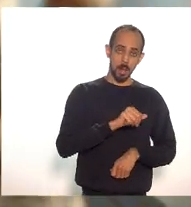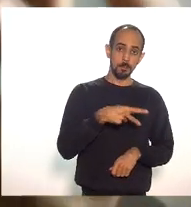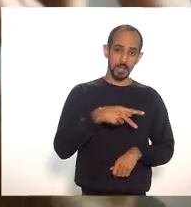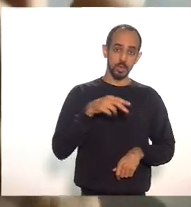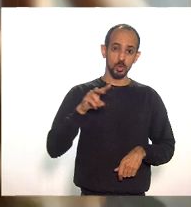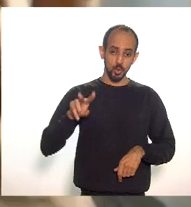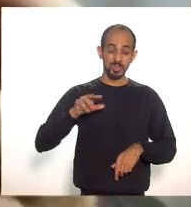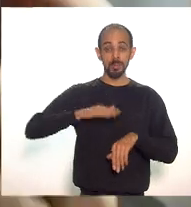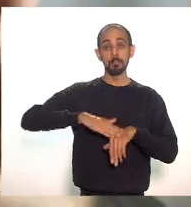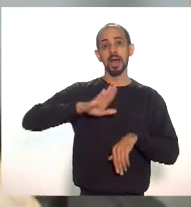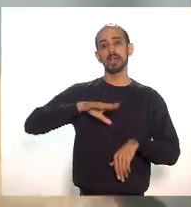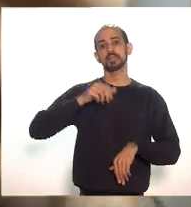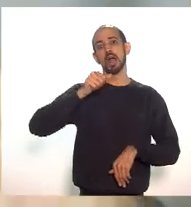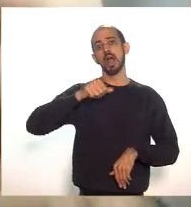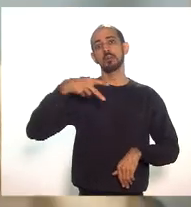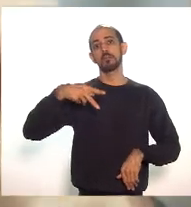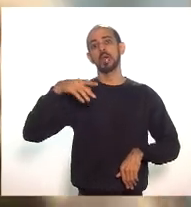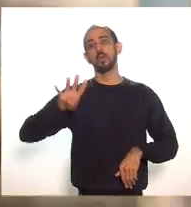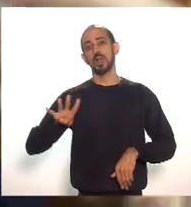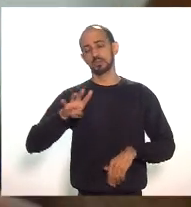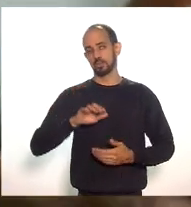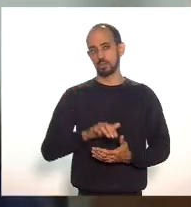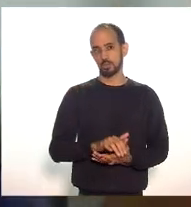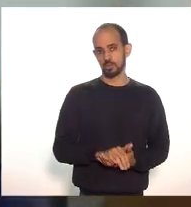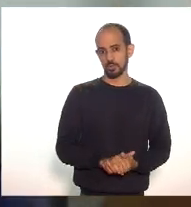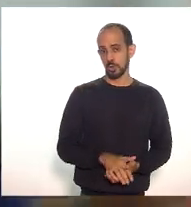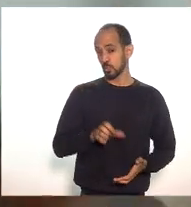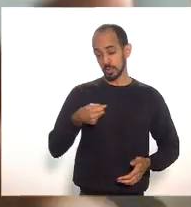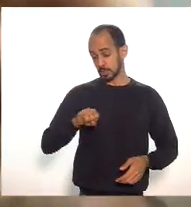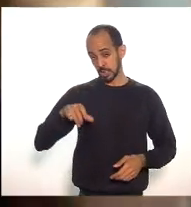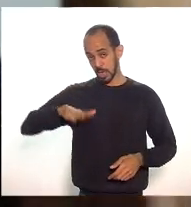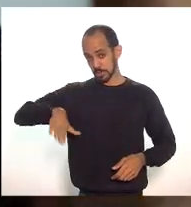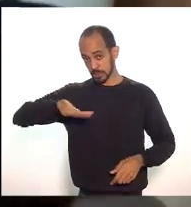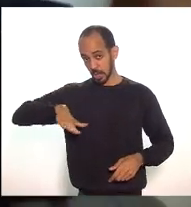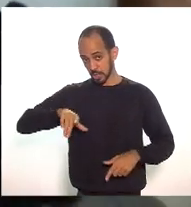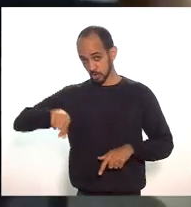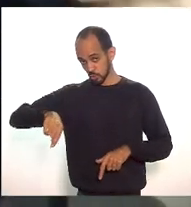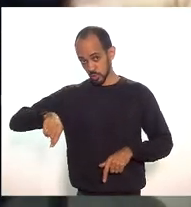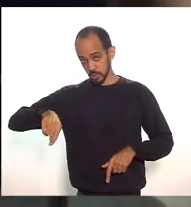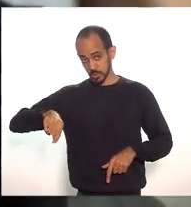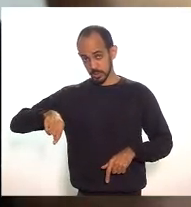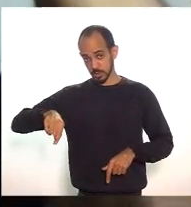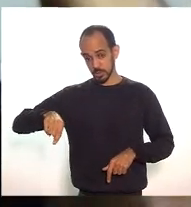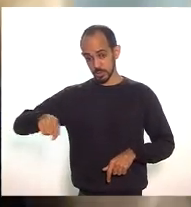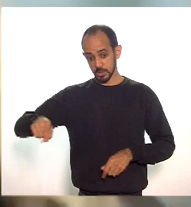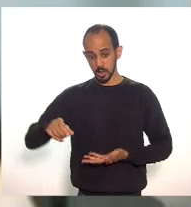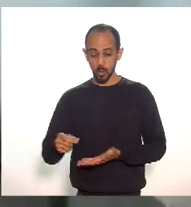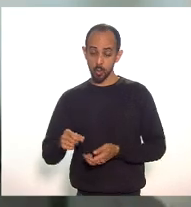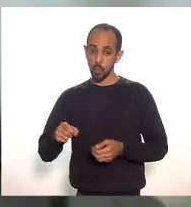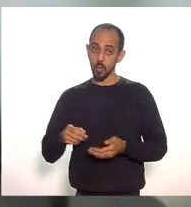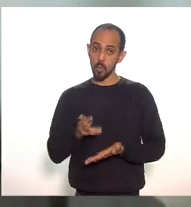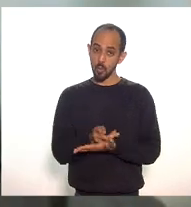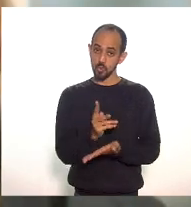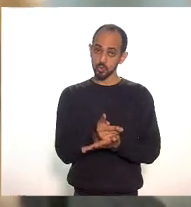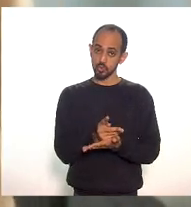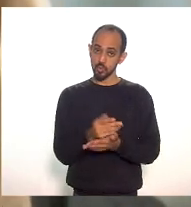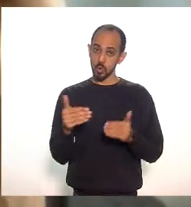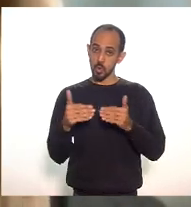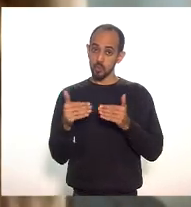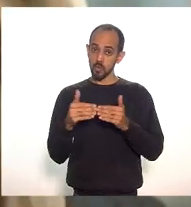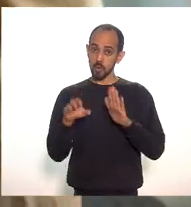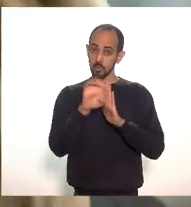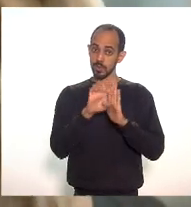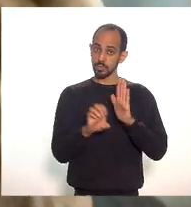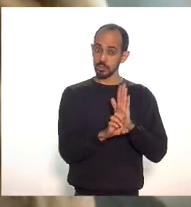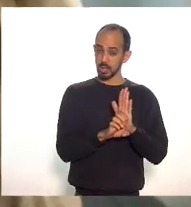municípios agora se essas regiões a gente planejamento estão subsidiando o edital como é que é o seu das